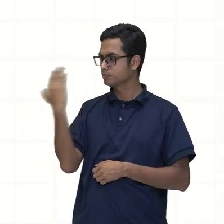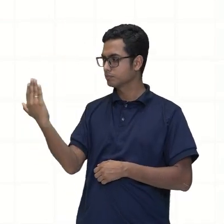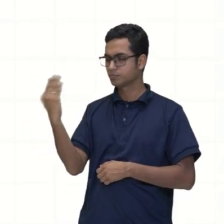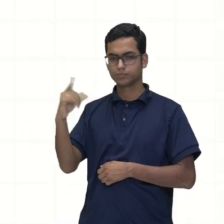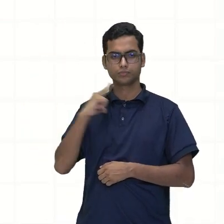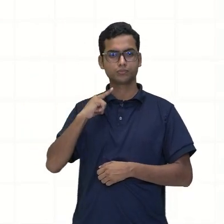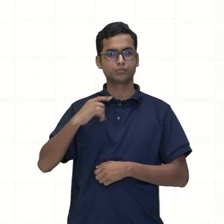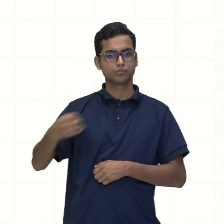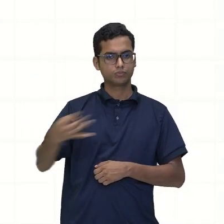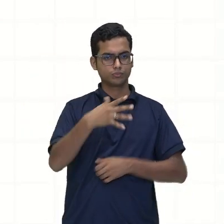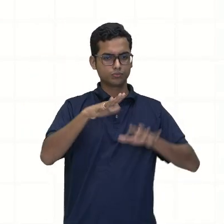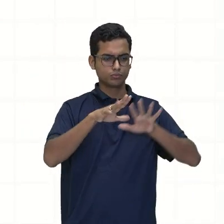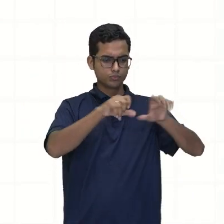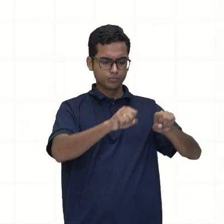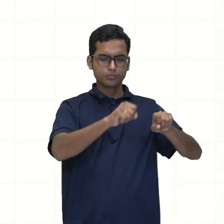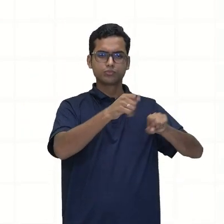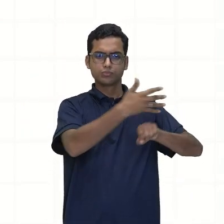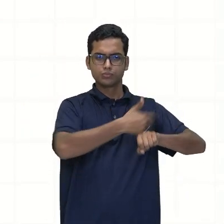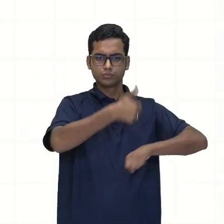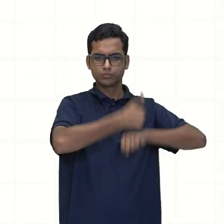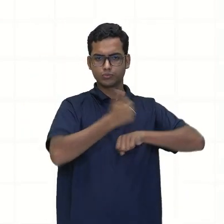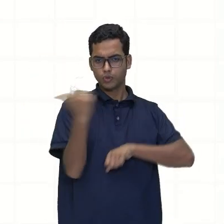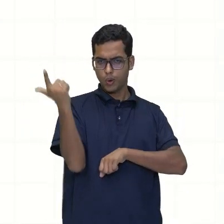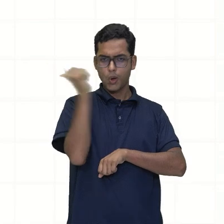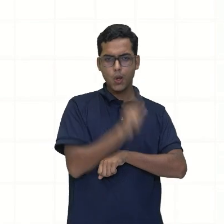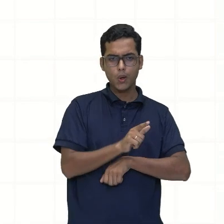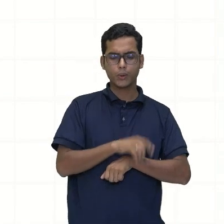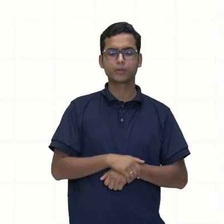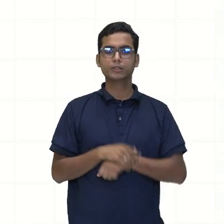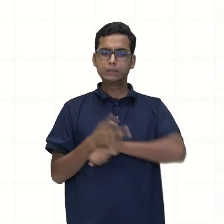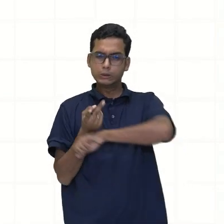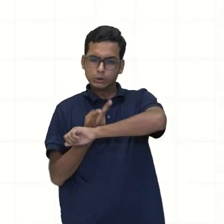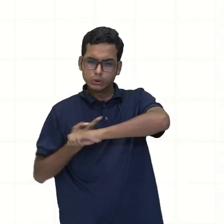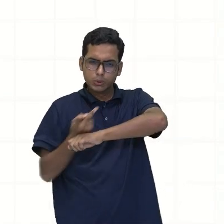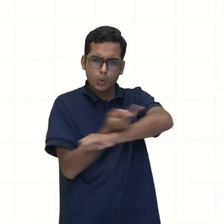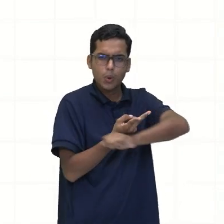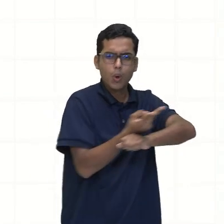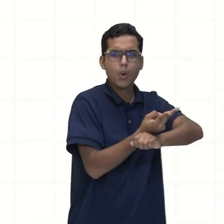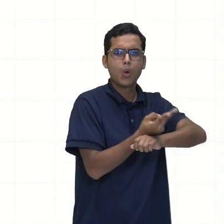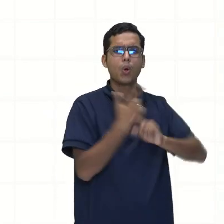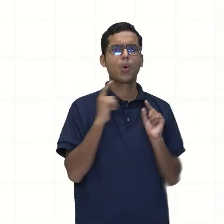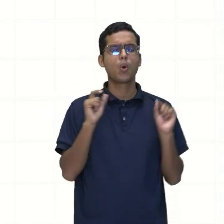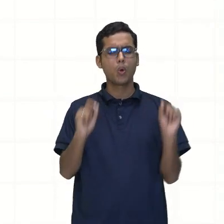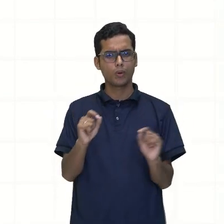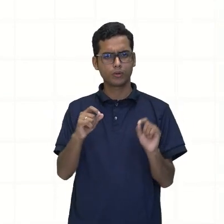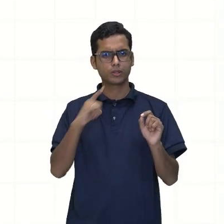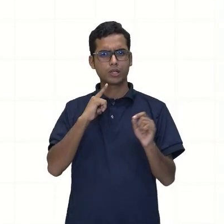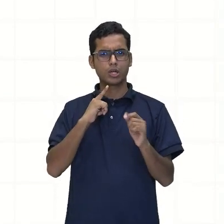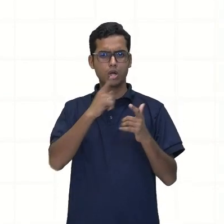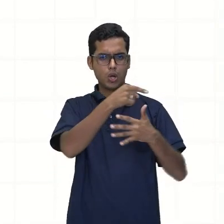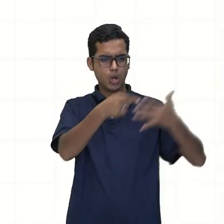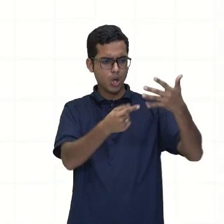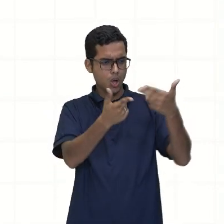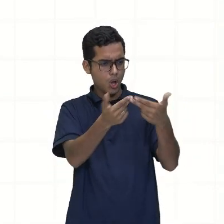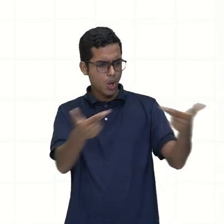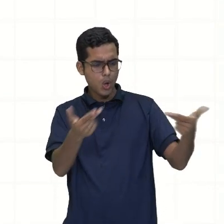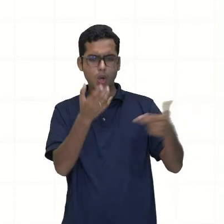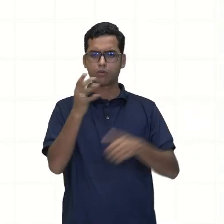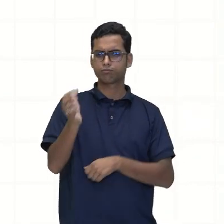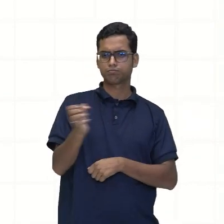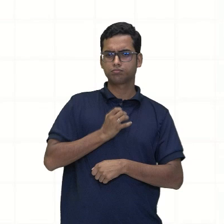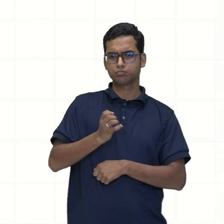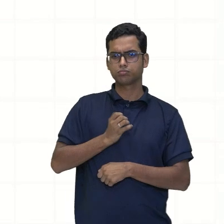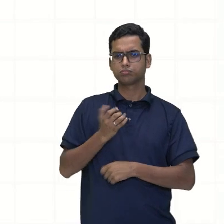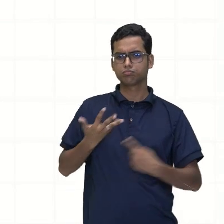novo território, às novas terras, em busca, né, de ter bens, de obter riquezas.